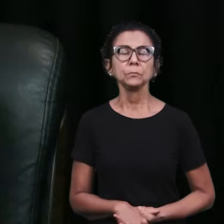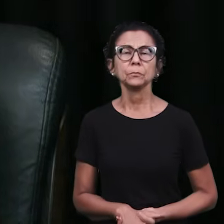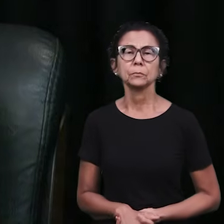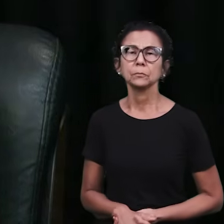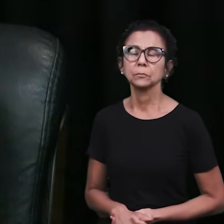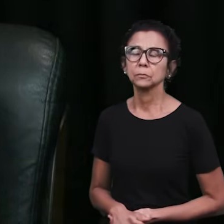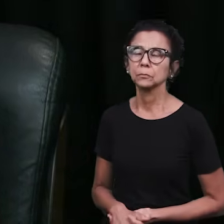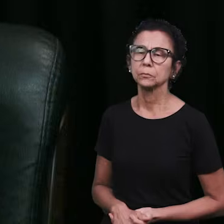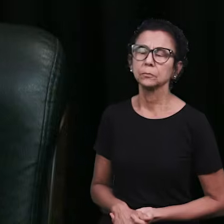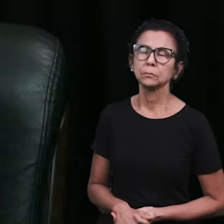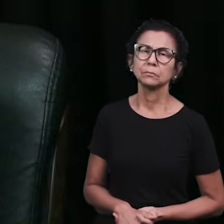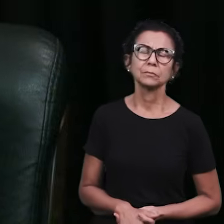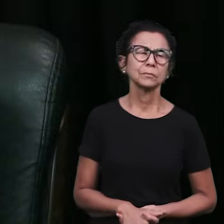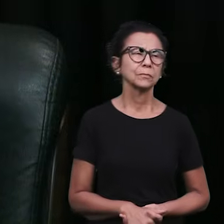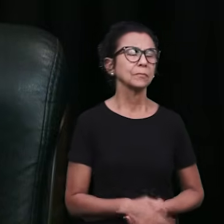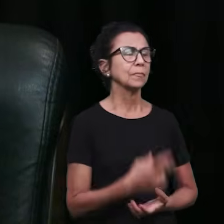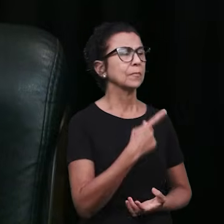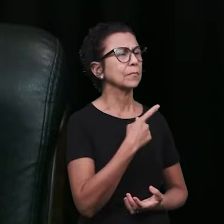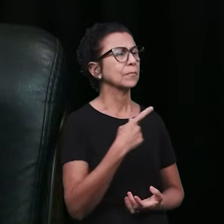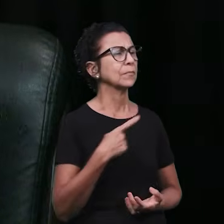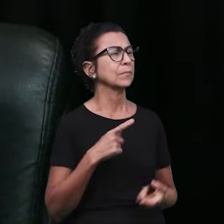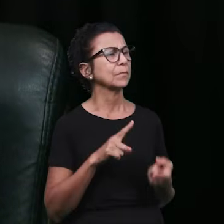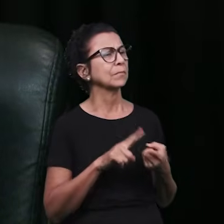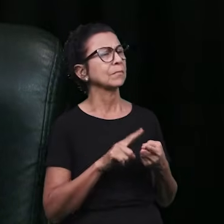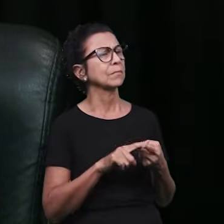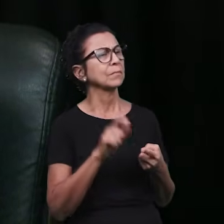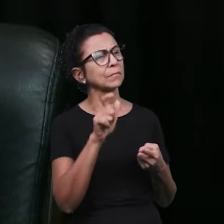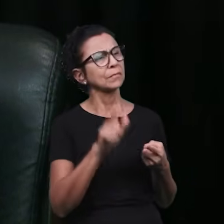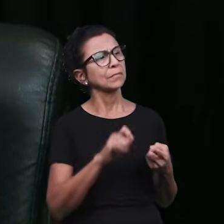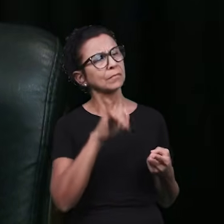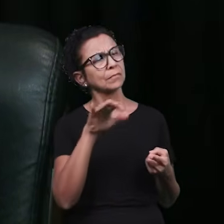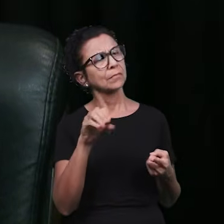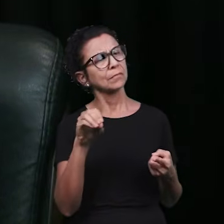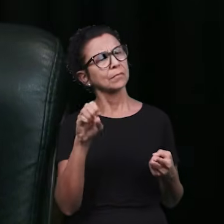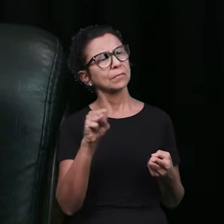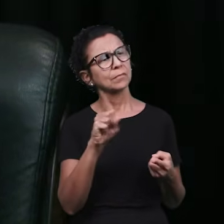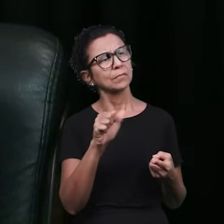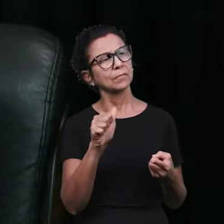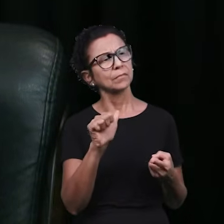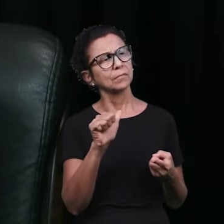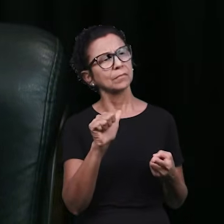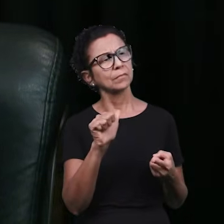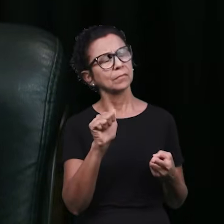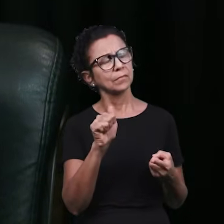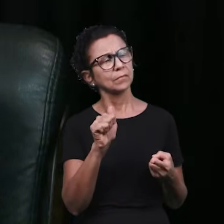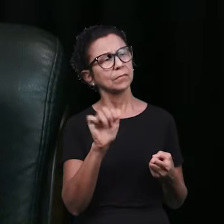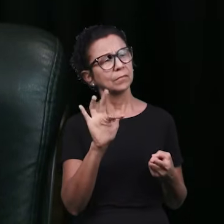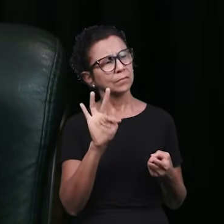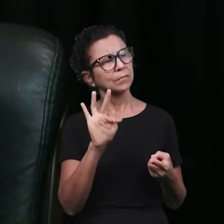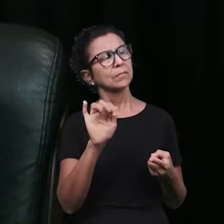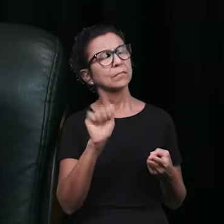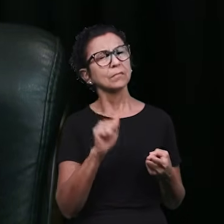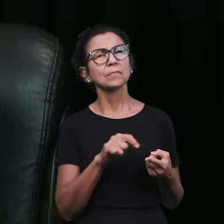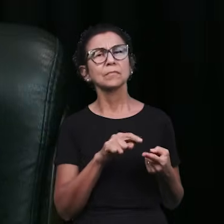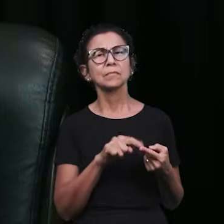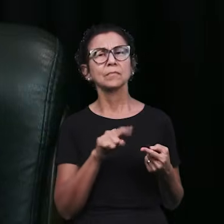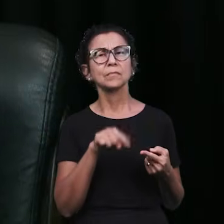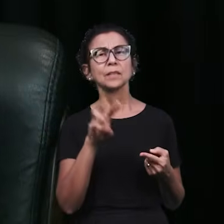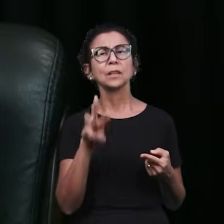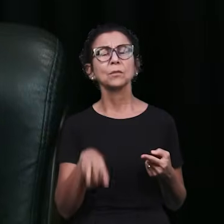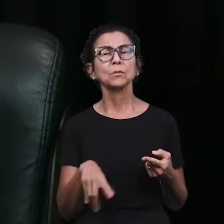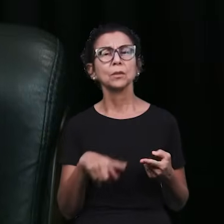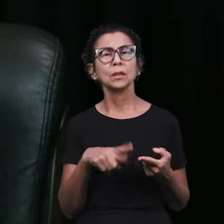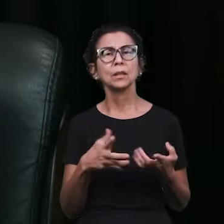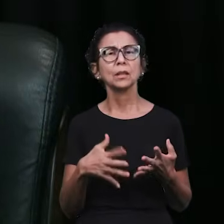Luiz, quem foi Josafá e qual foi o cenário histórico que se encontrou esse personagem bíblico